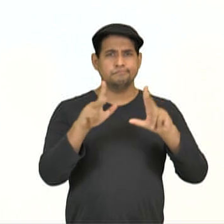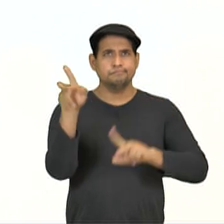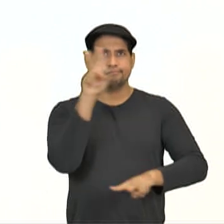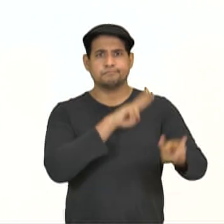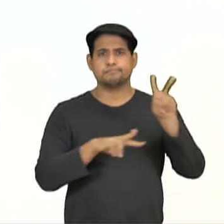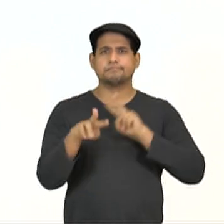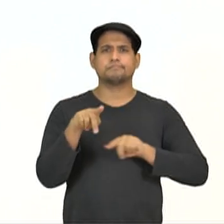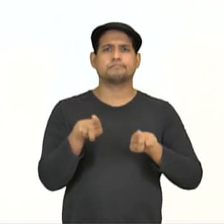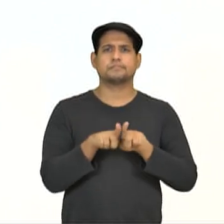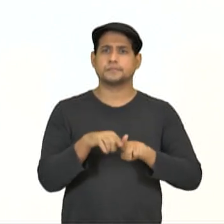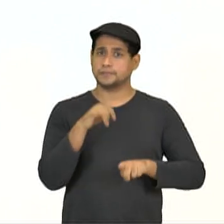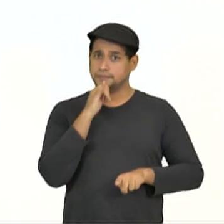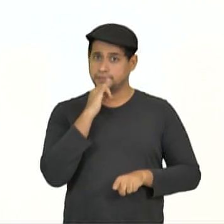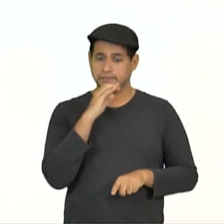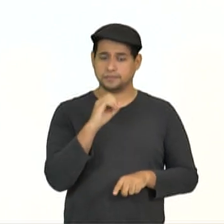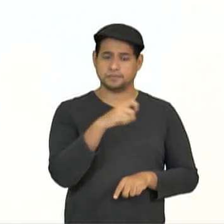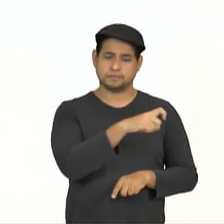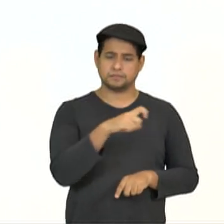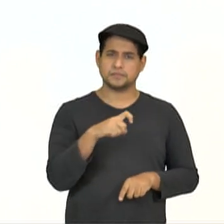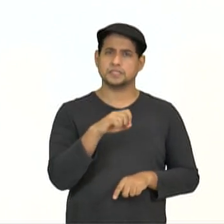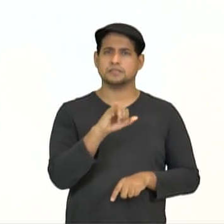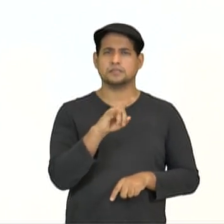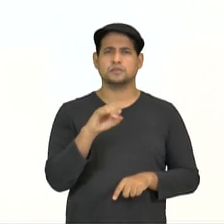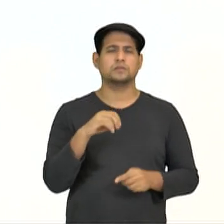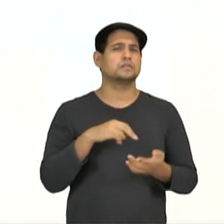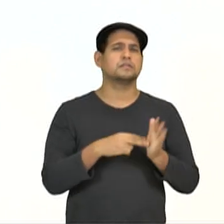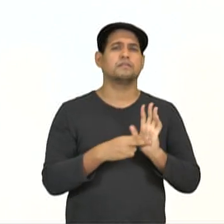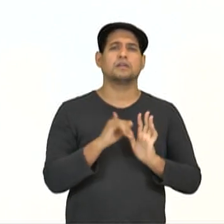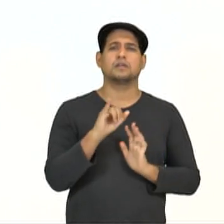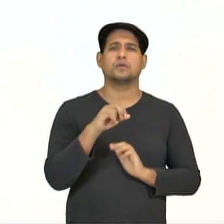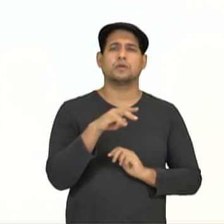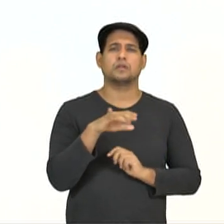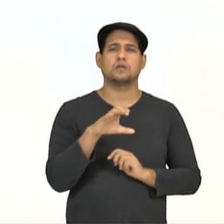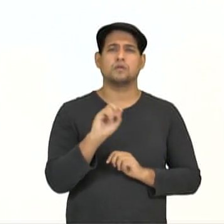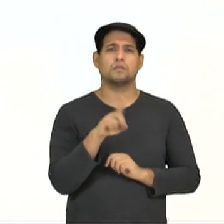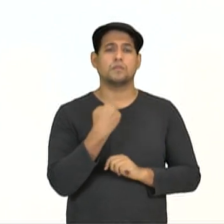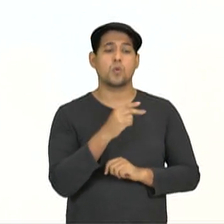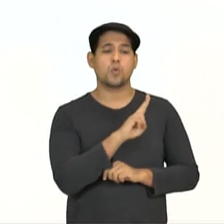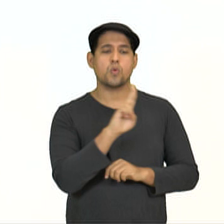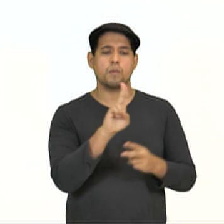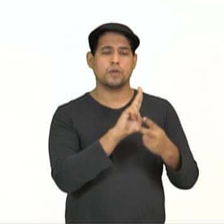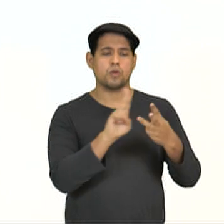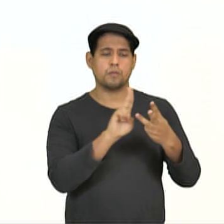então, quando um óxido ele é iônico, para a gente dar o nome